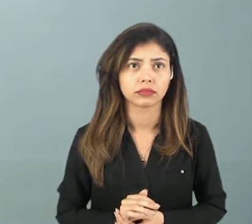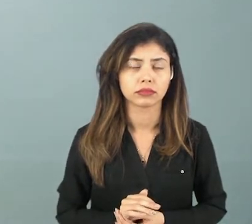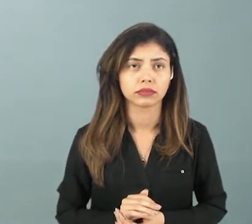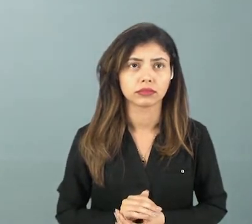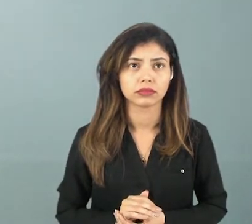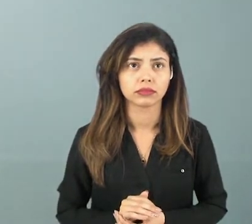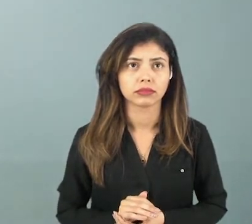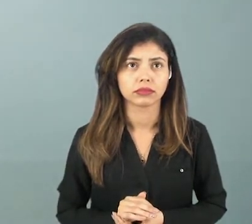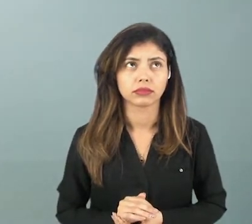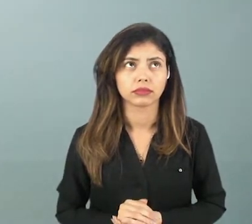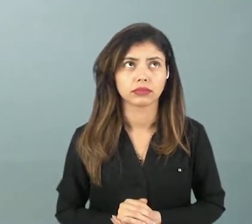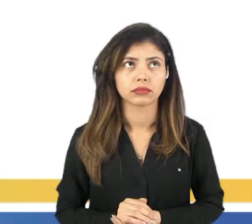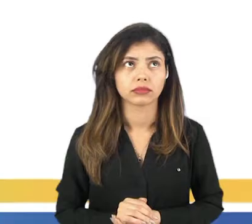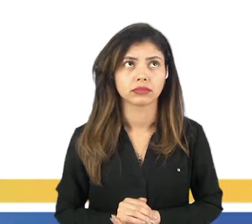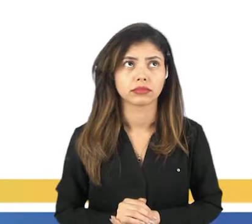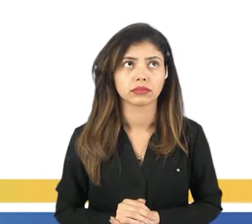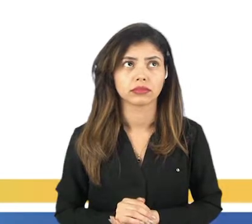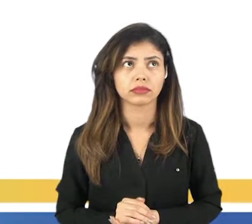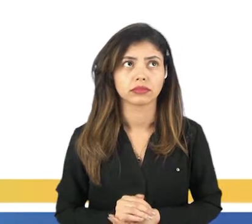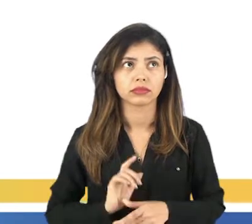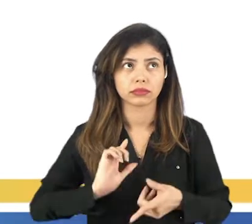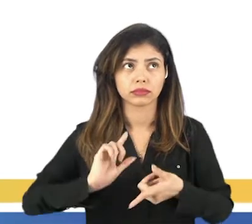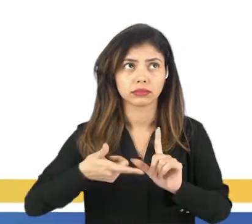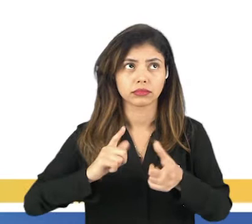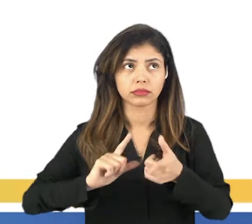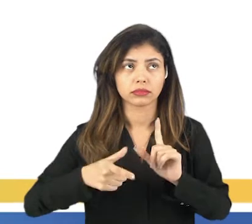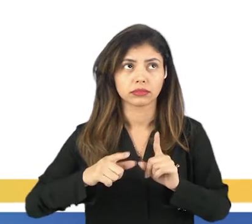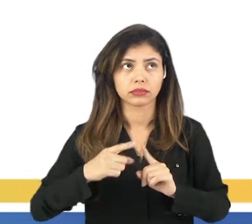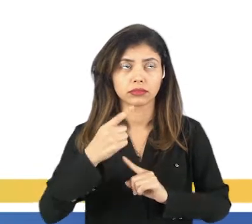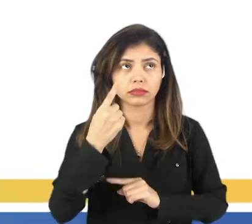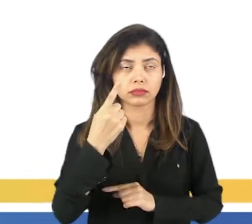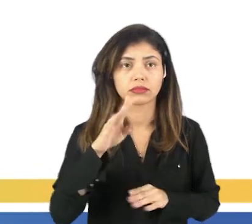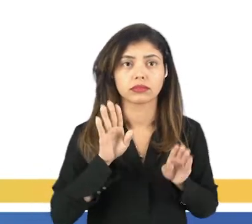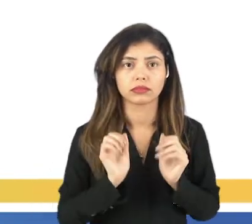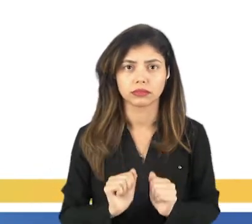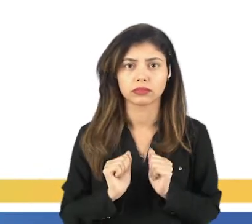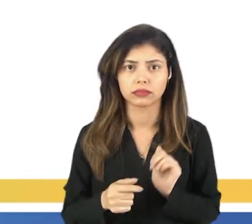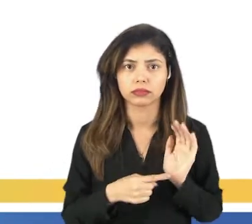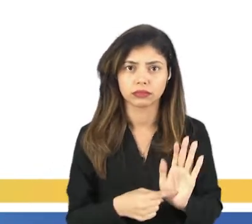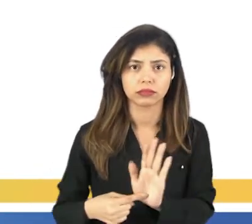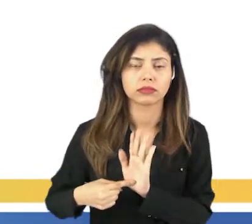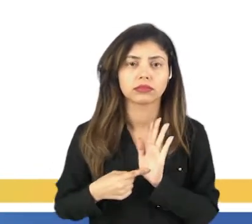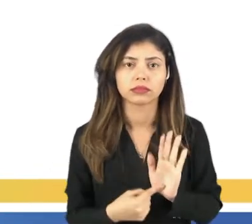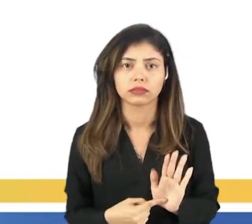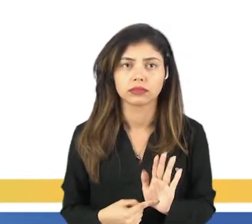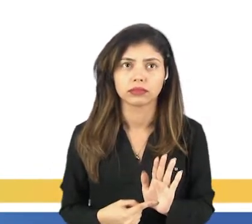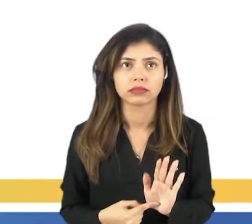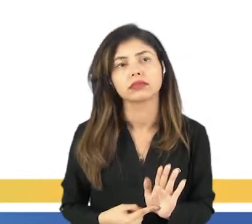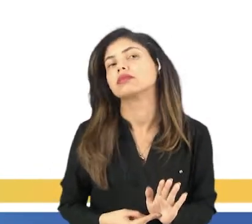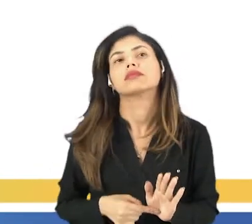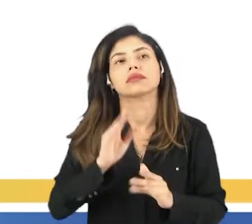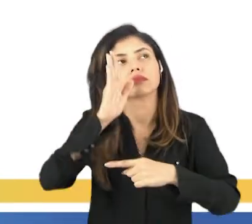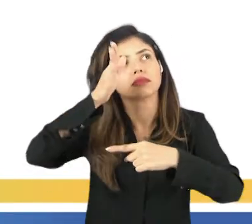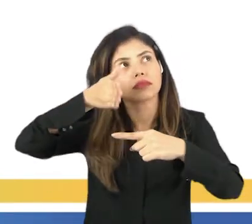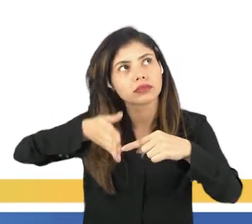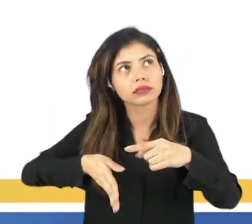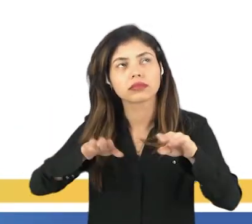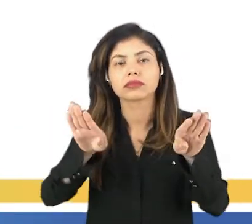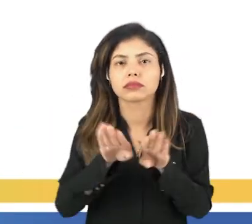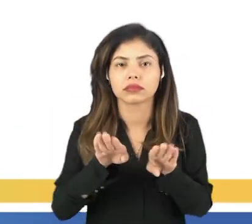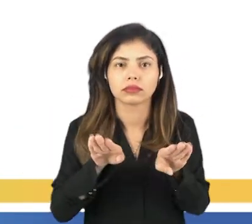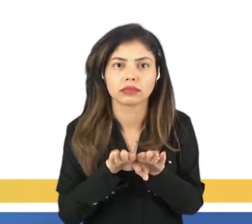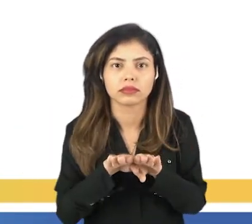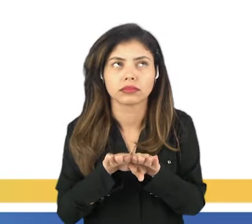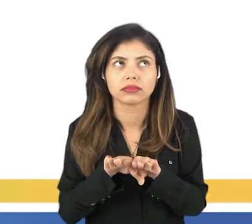ver? Muito bem, a letra C, ela também pode ser representada a metade,